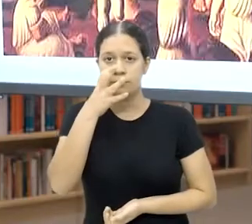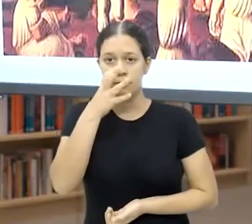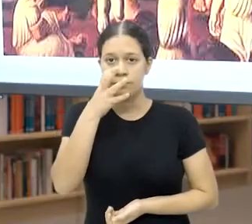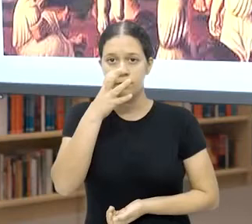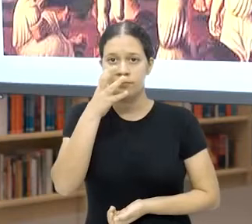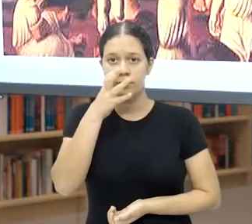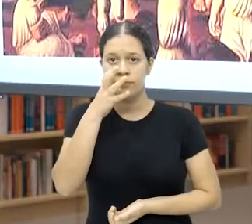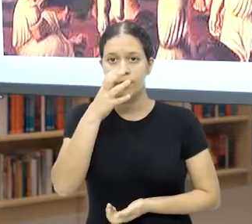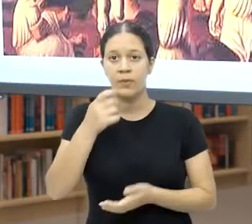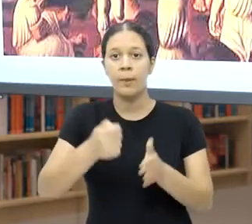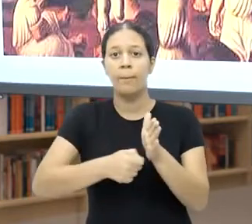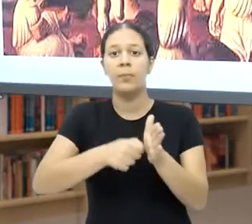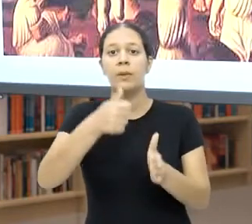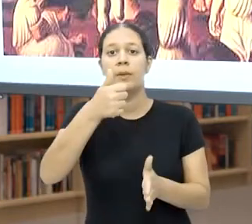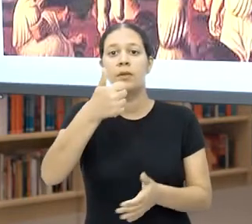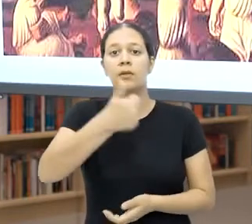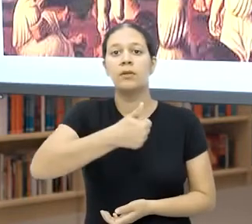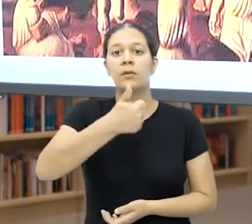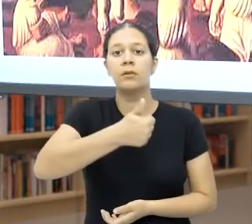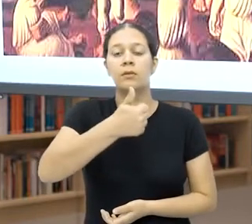Observou? Primeira imagem,